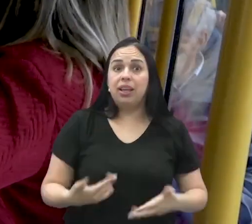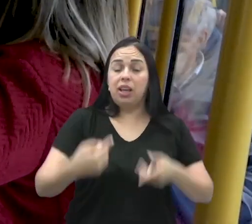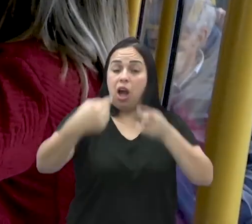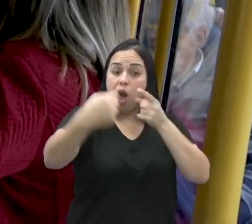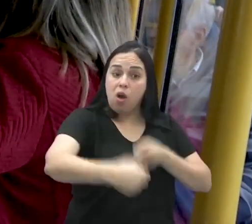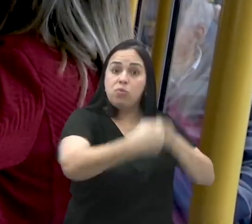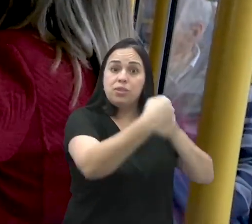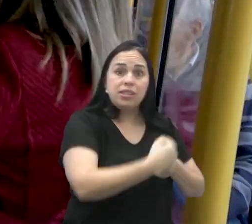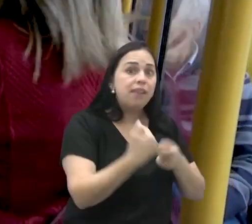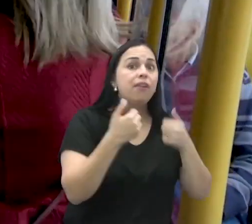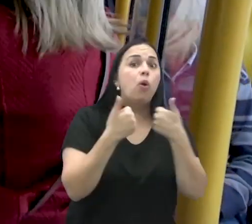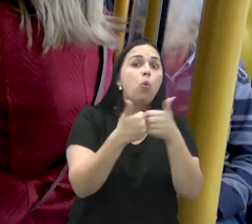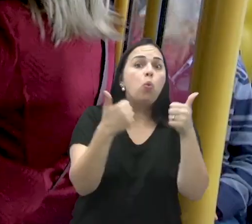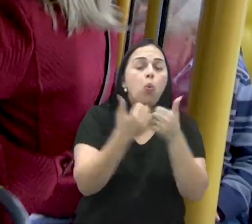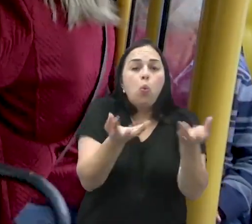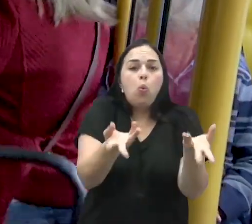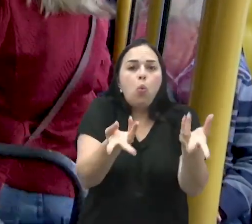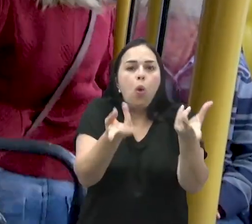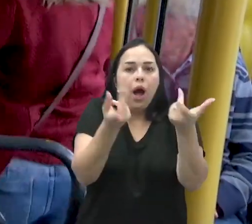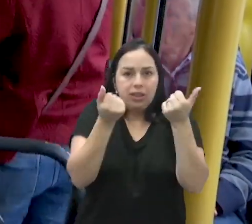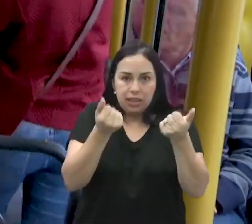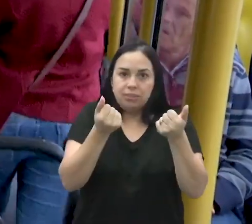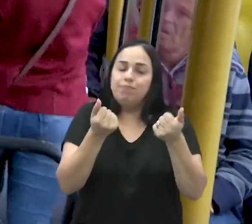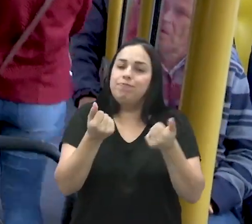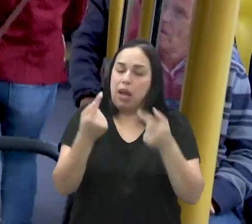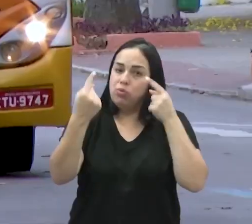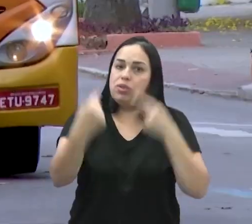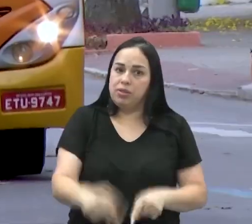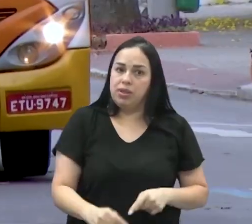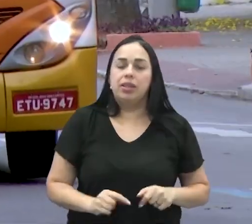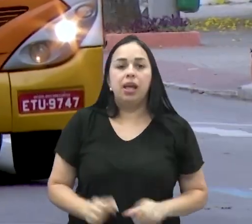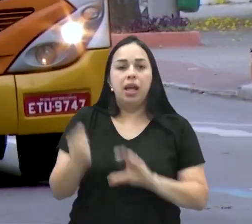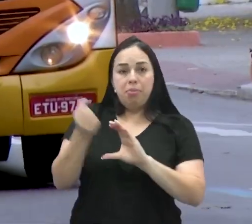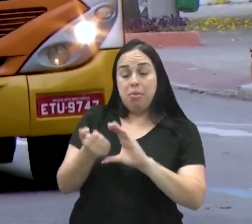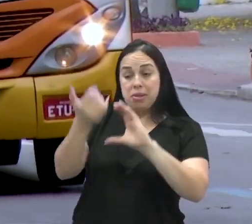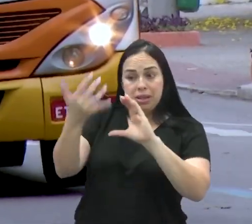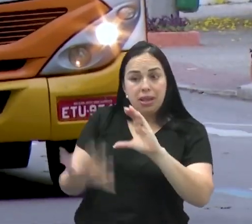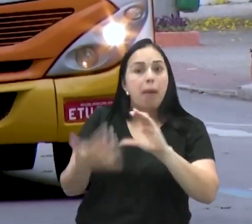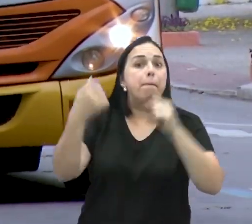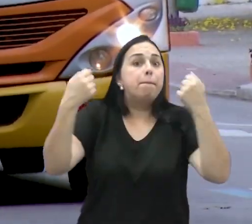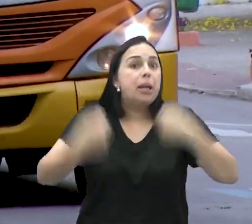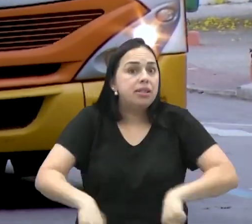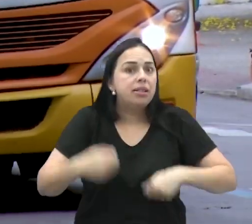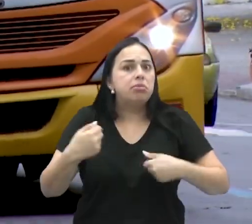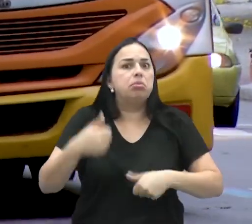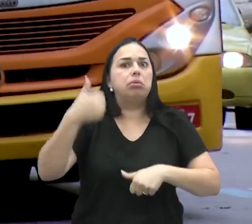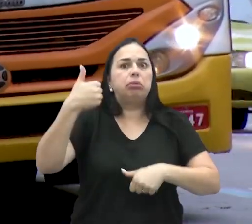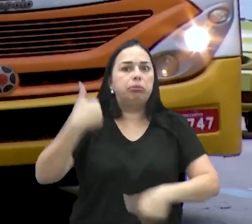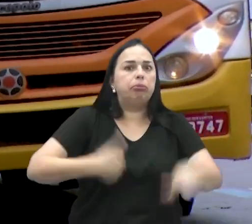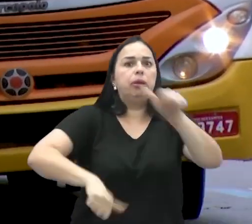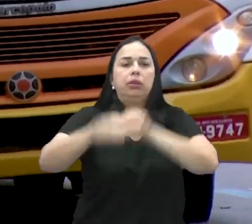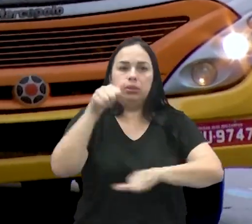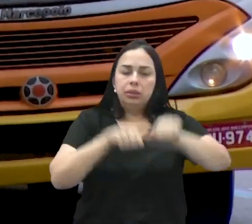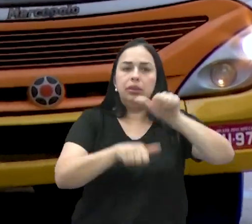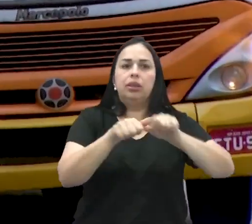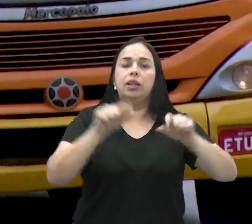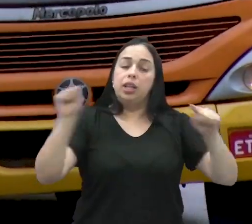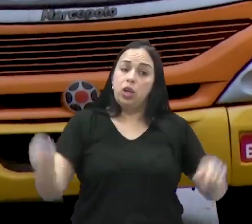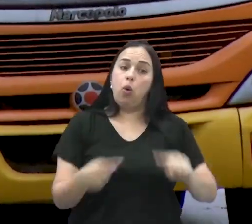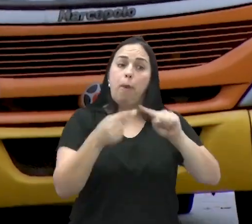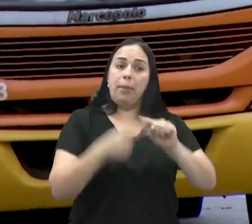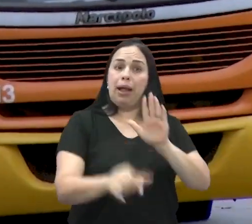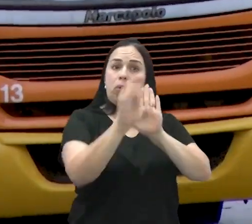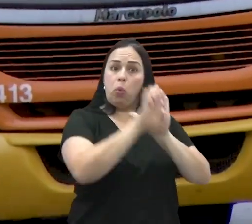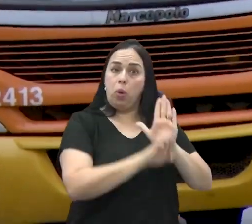é garantir transporte público eficiente e de qualidade. Características que precisam ser contempladas pelos editais